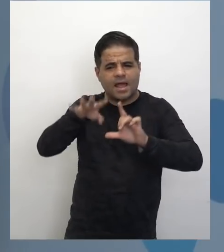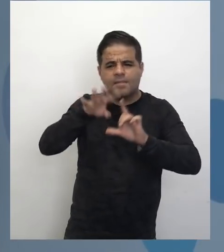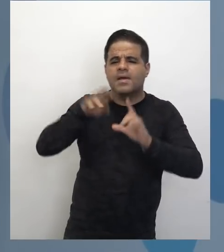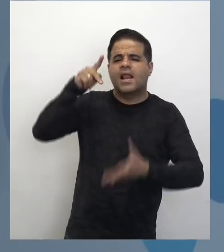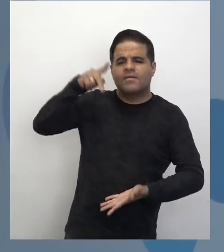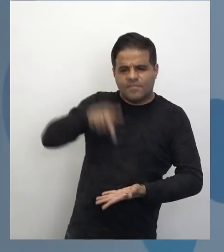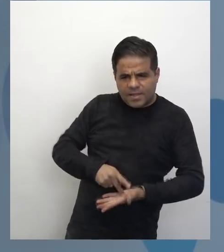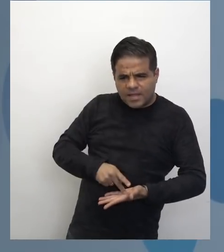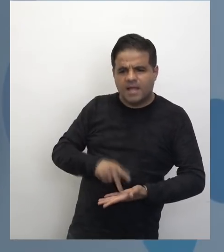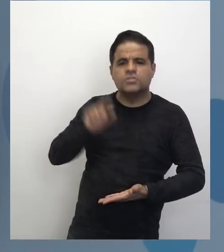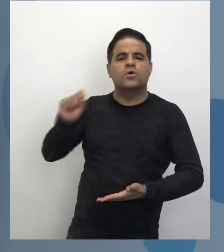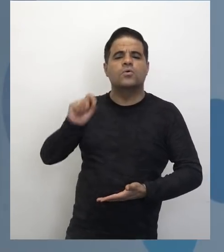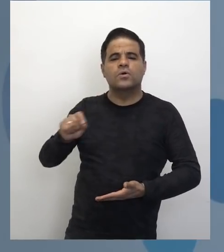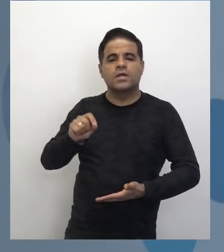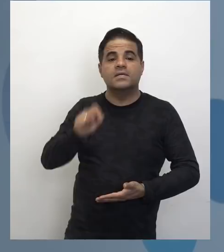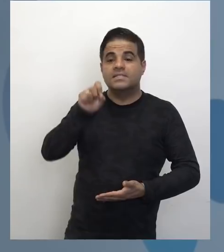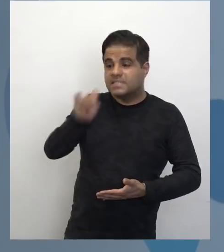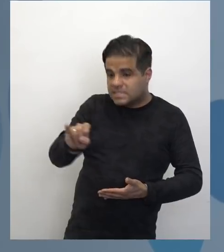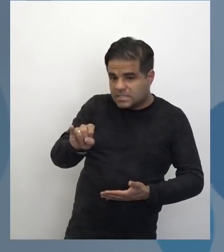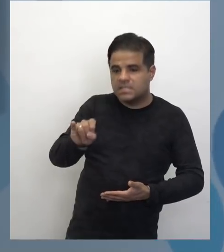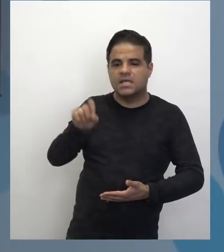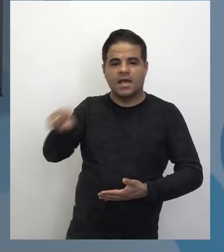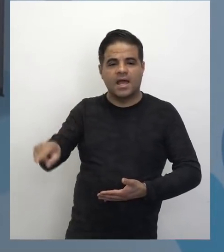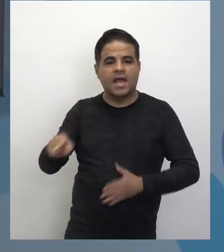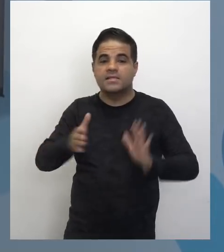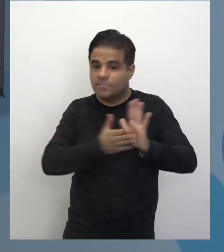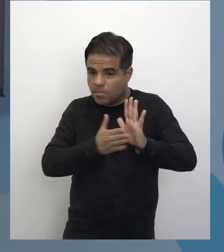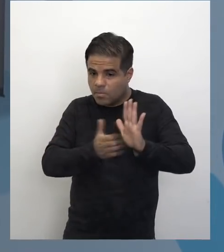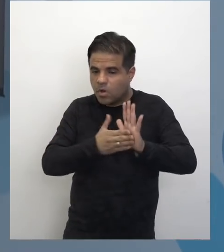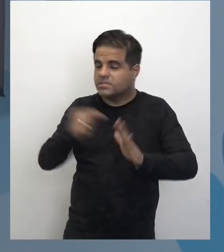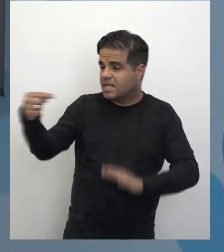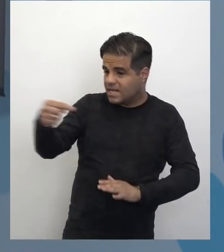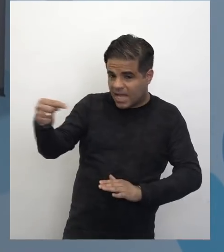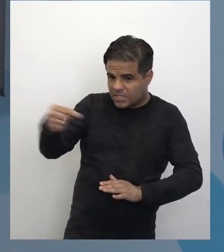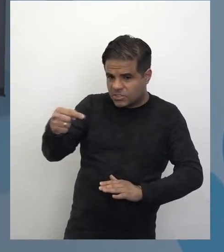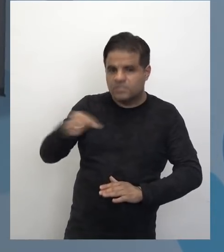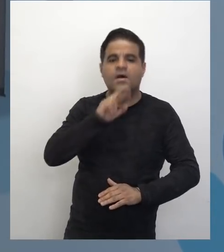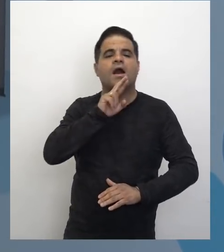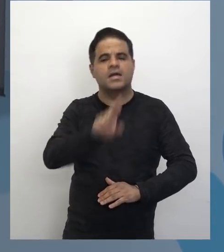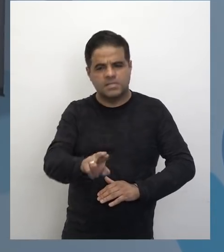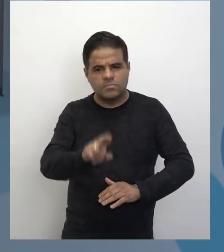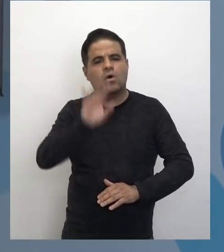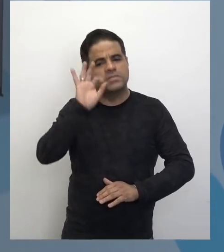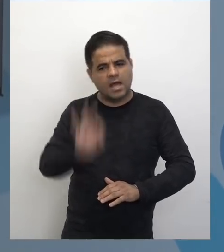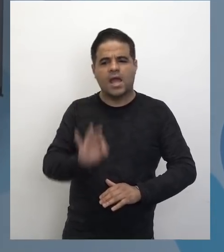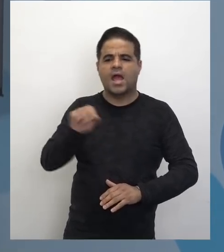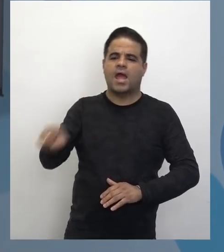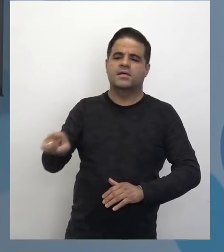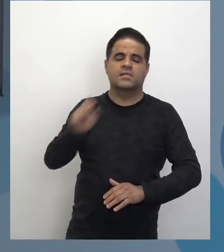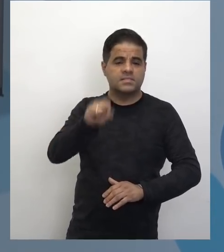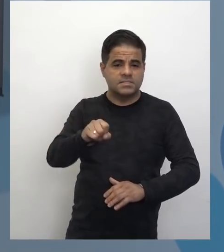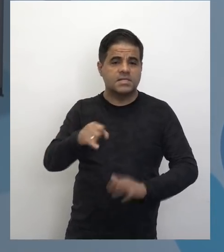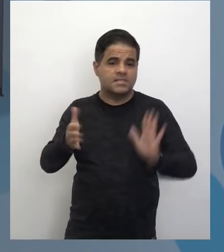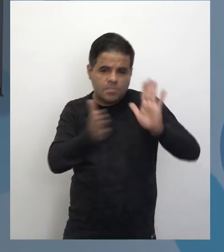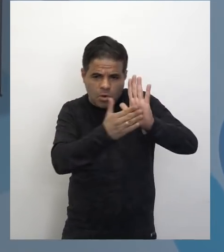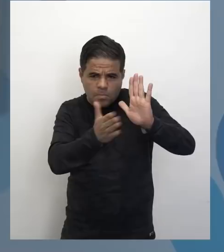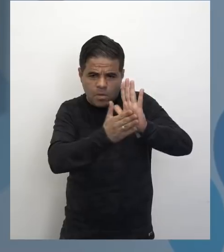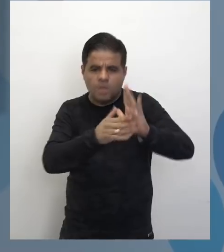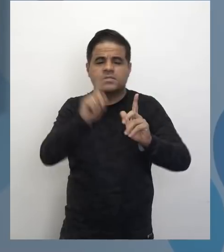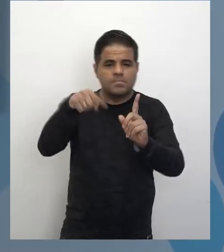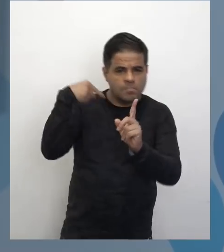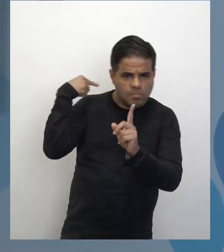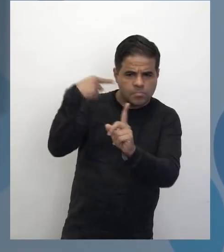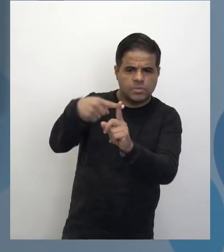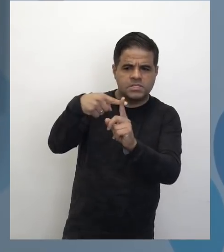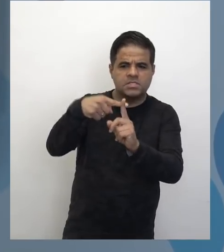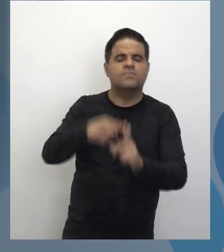que é o quê? Se essa proposta for negativa, a resposta é essa. Se essa proposta for positiva,